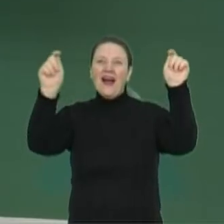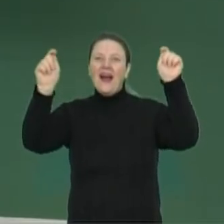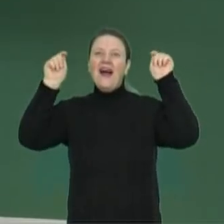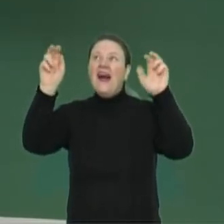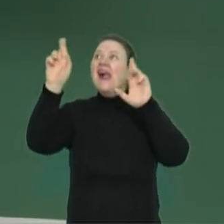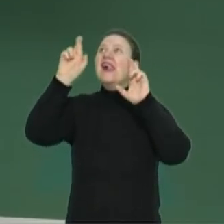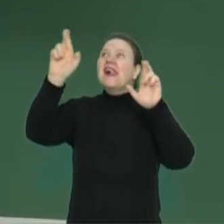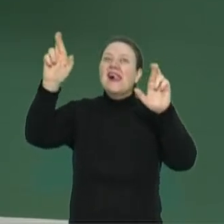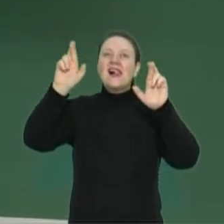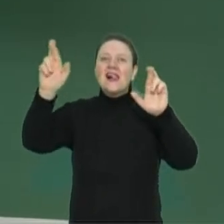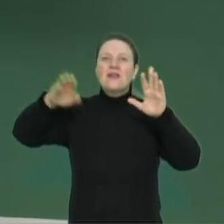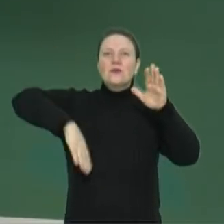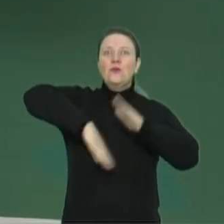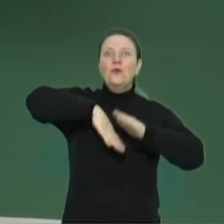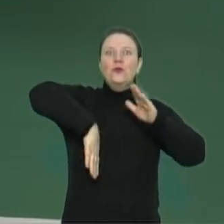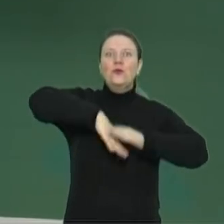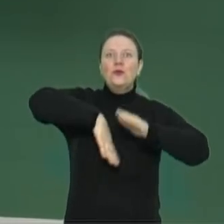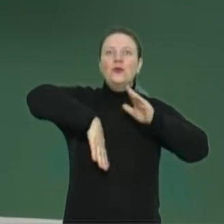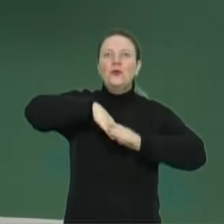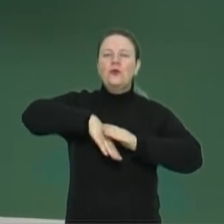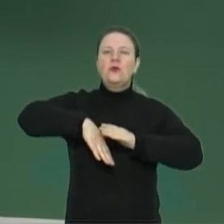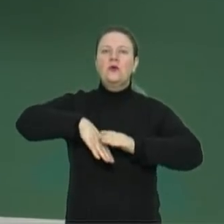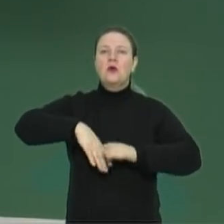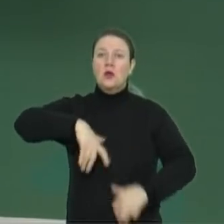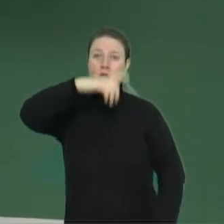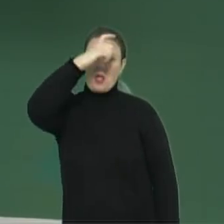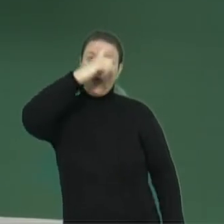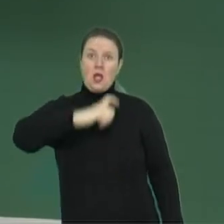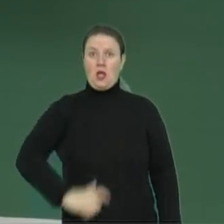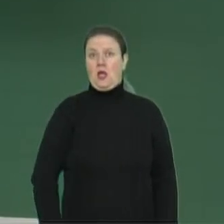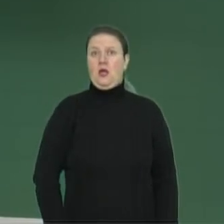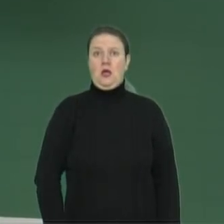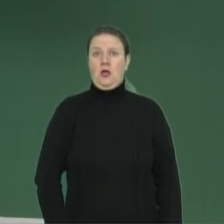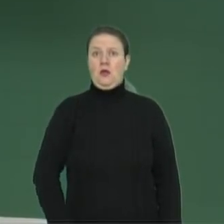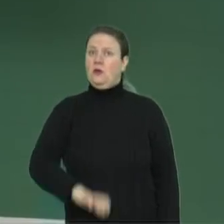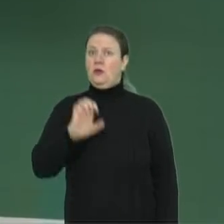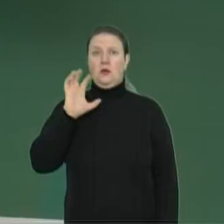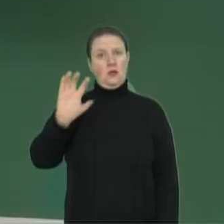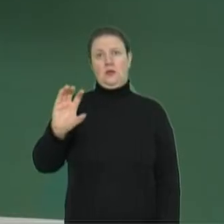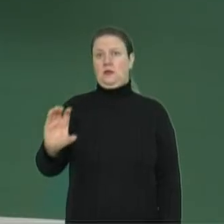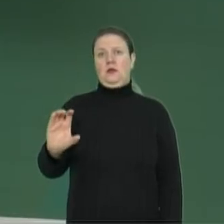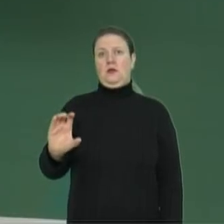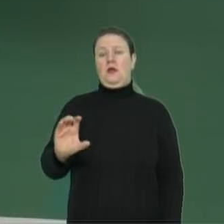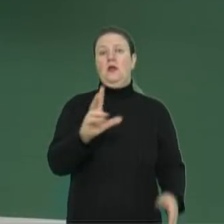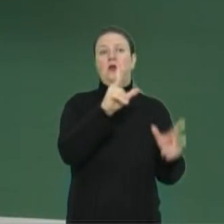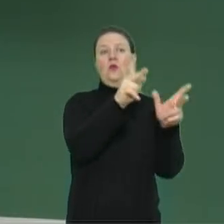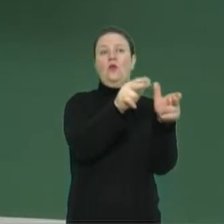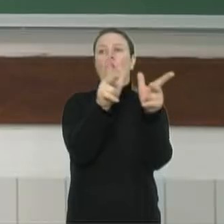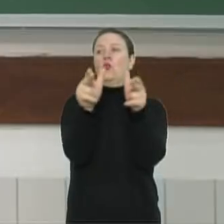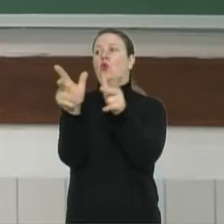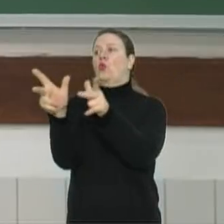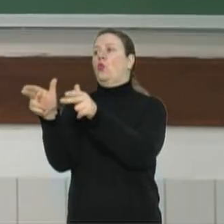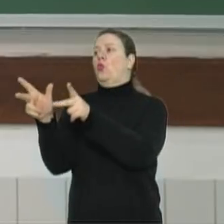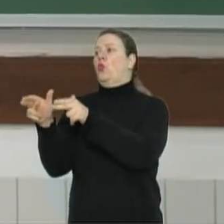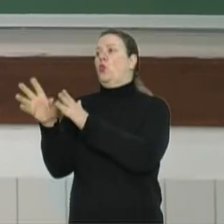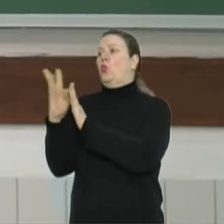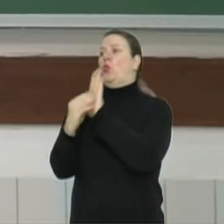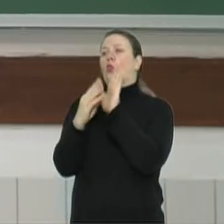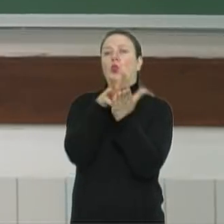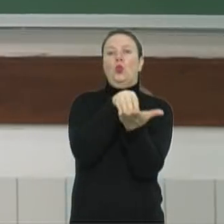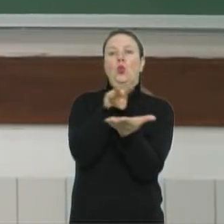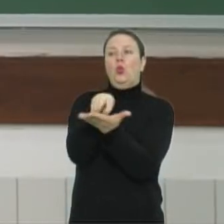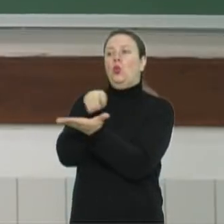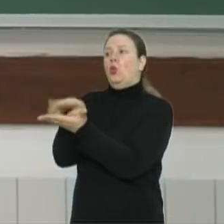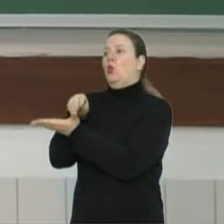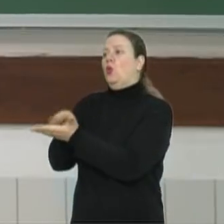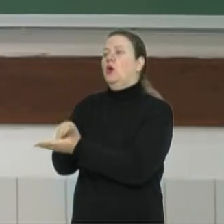arquibancada torcendo para o seu time, ele não é ele é o outro. Você olha para uma arquibancada e você não identifica, lá